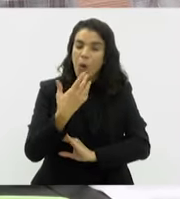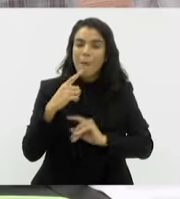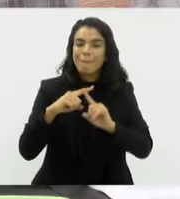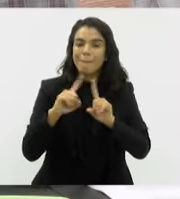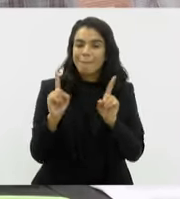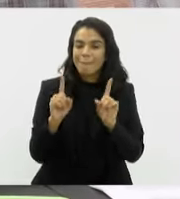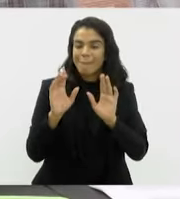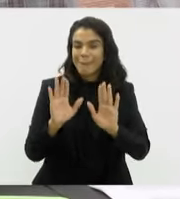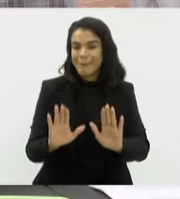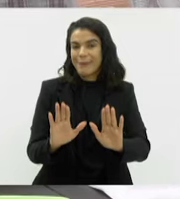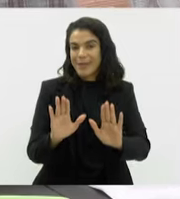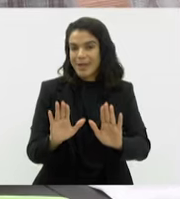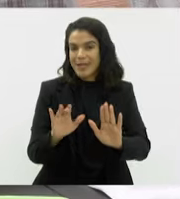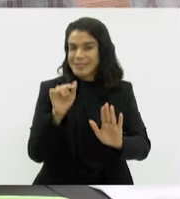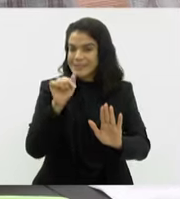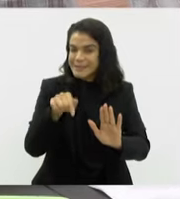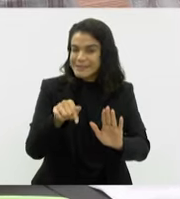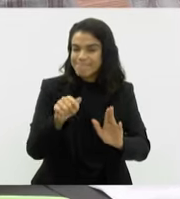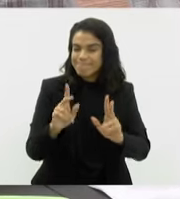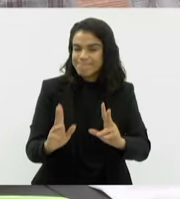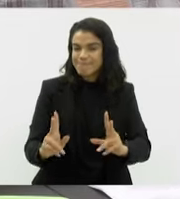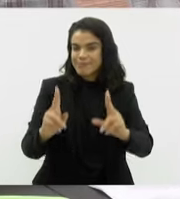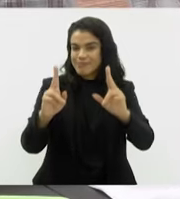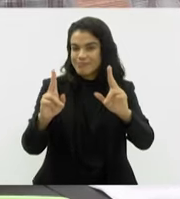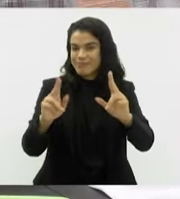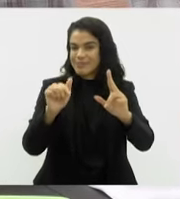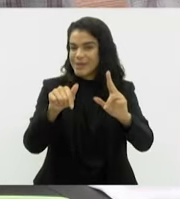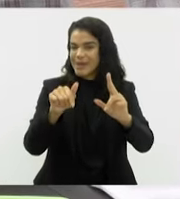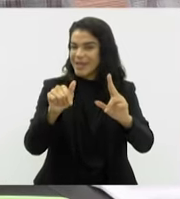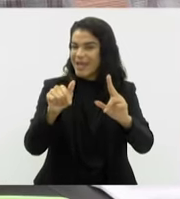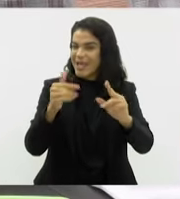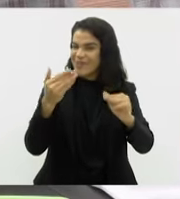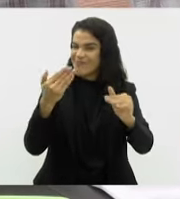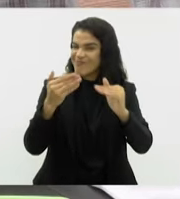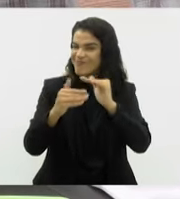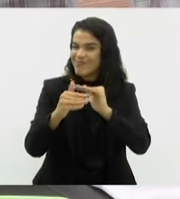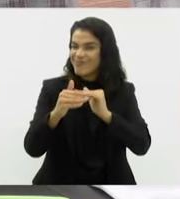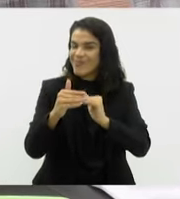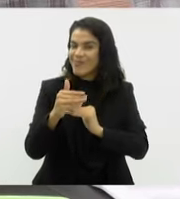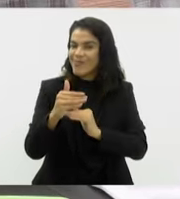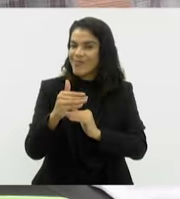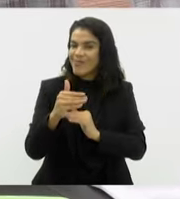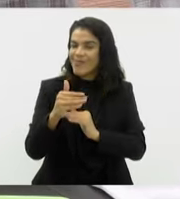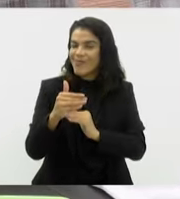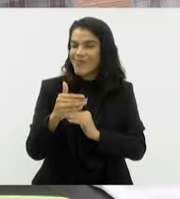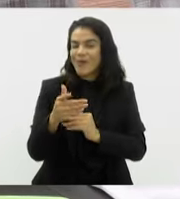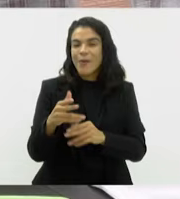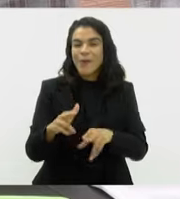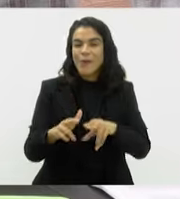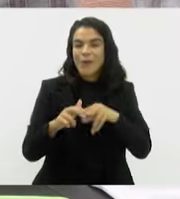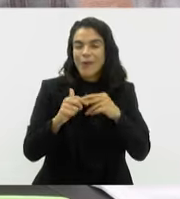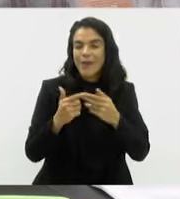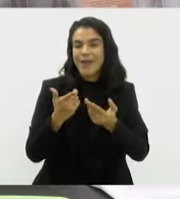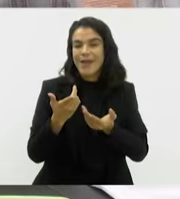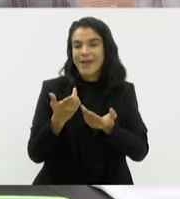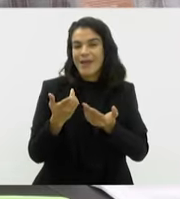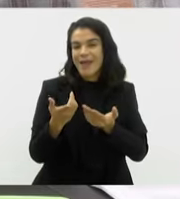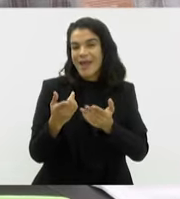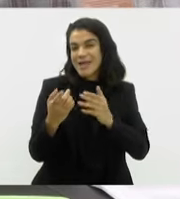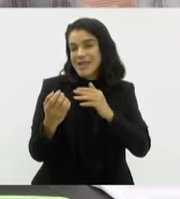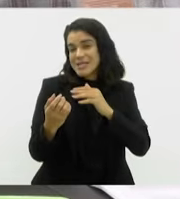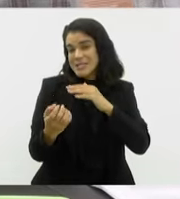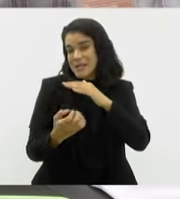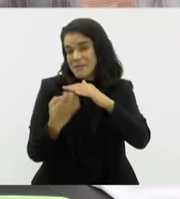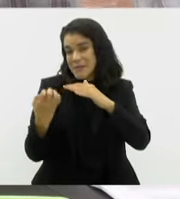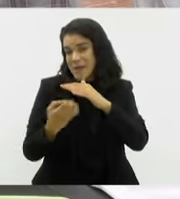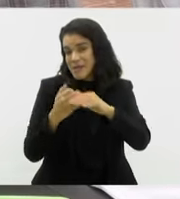mas esse ponto há uma divergência para evitar a cronificação e levando em conta que as entidades mudam sua